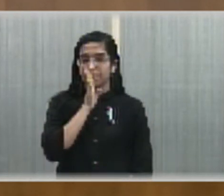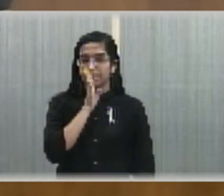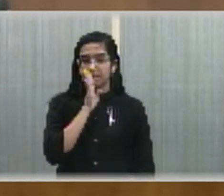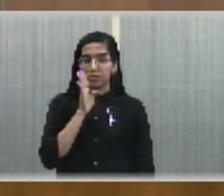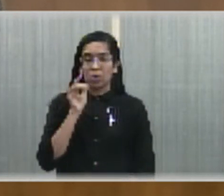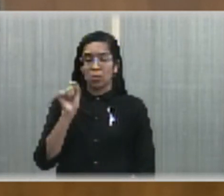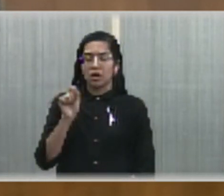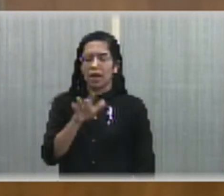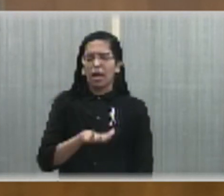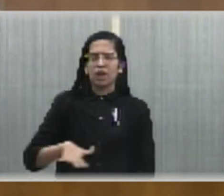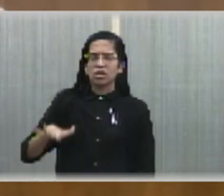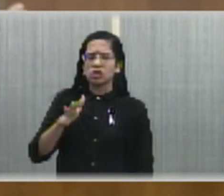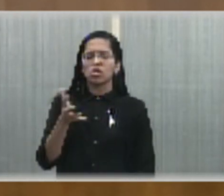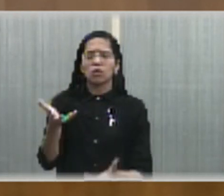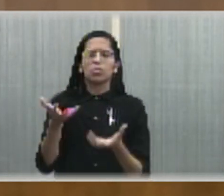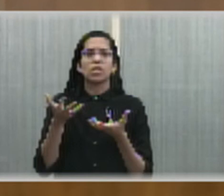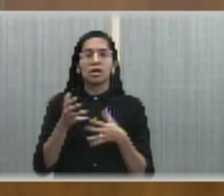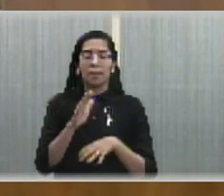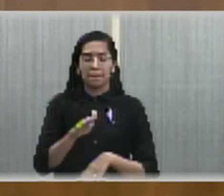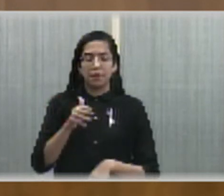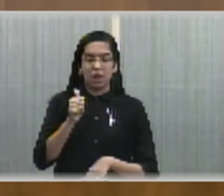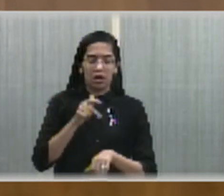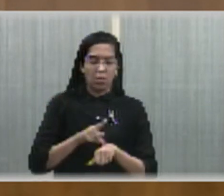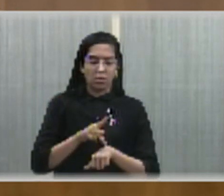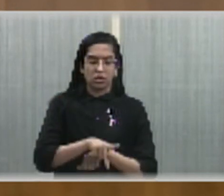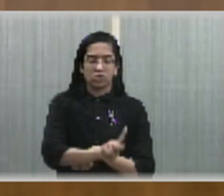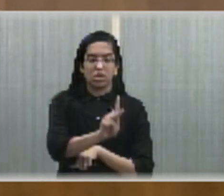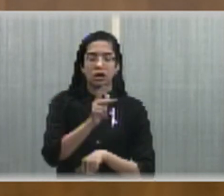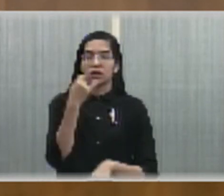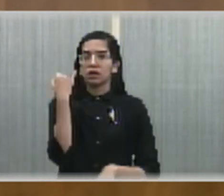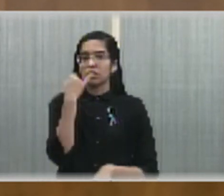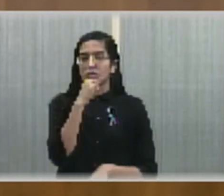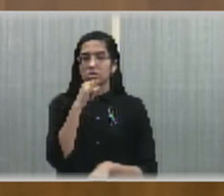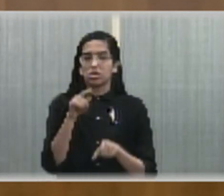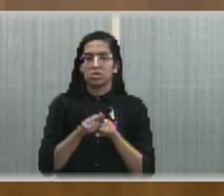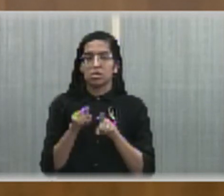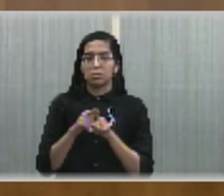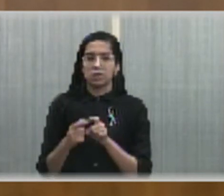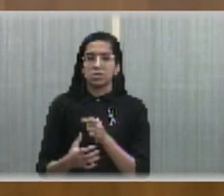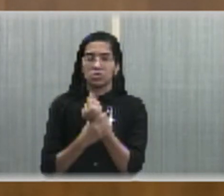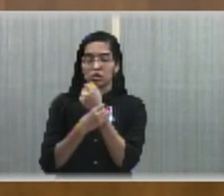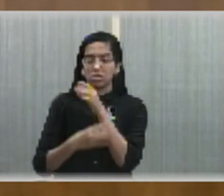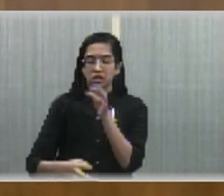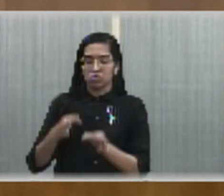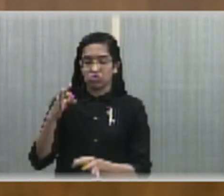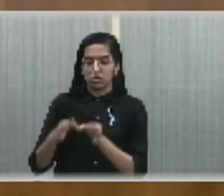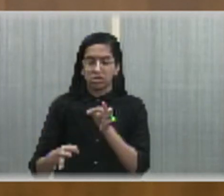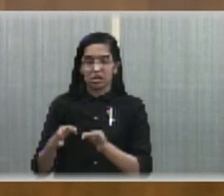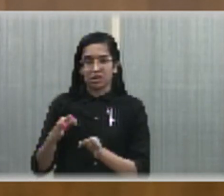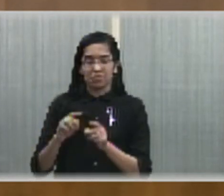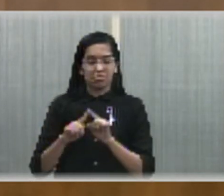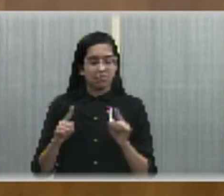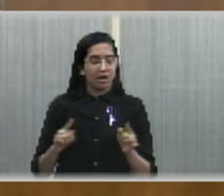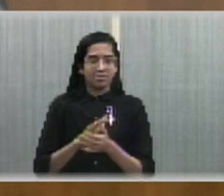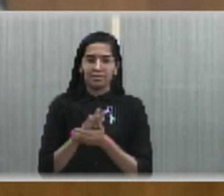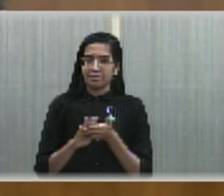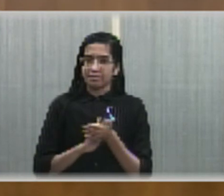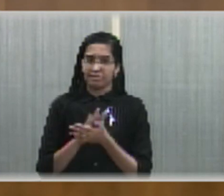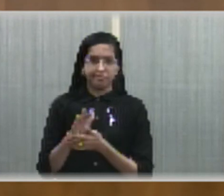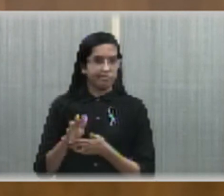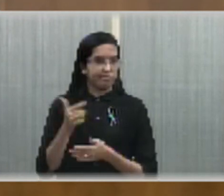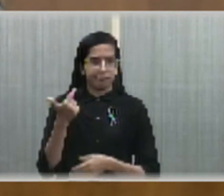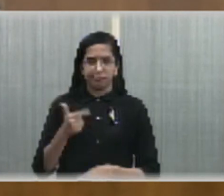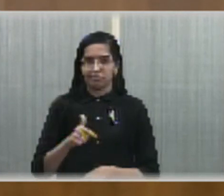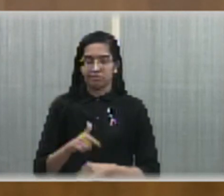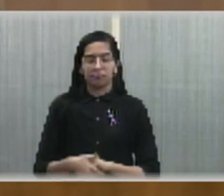quer é estrada, energia e segurança jurídica. O Estado não oferece